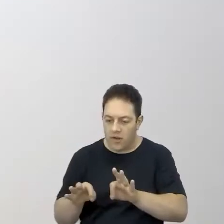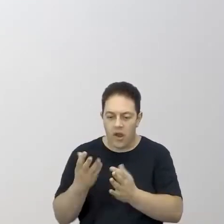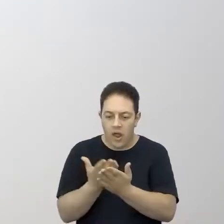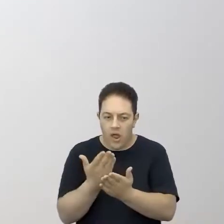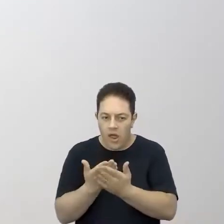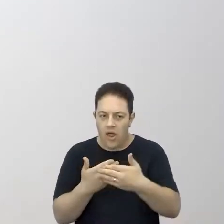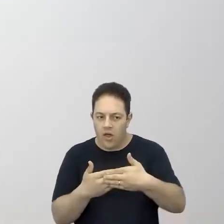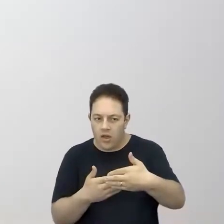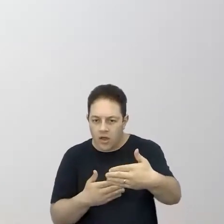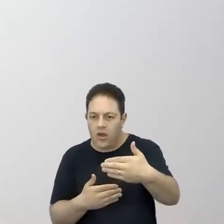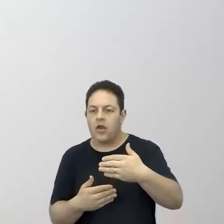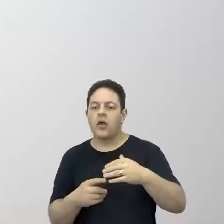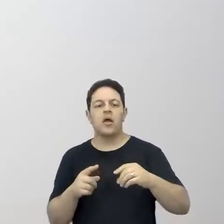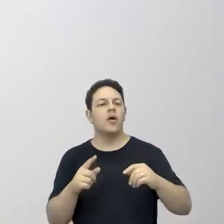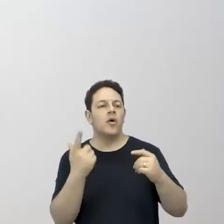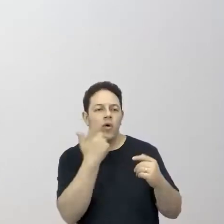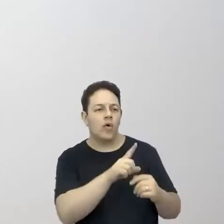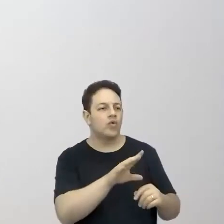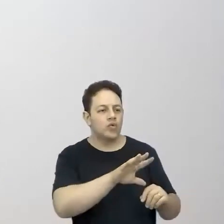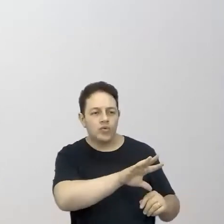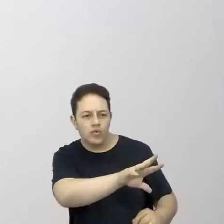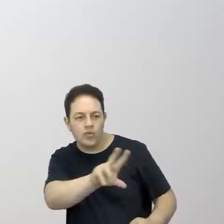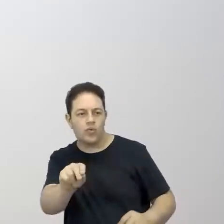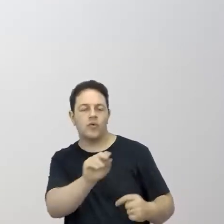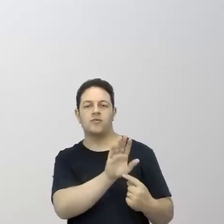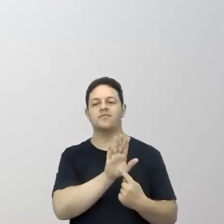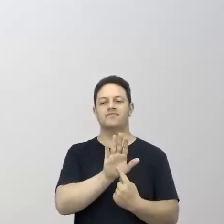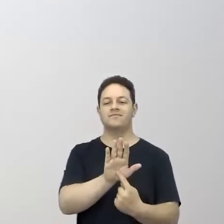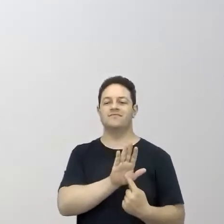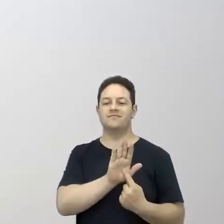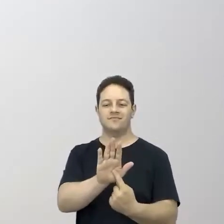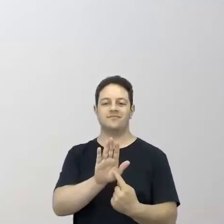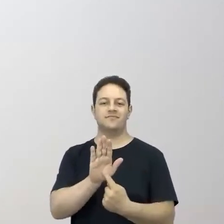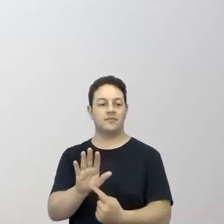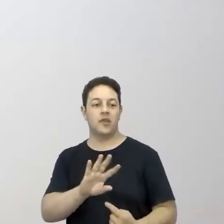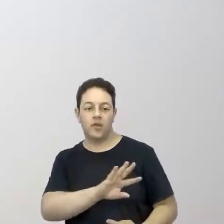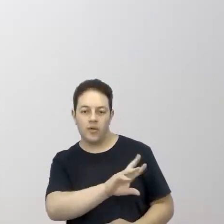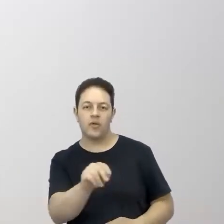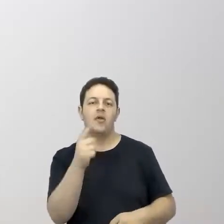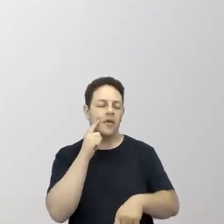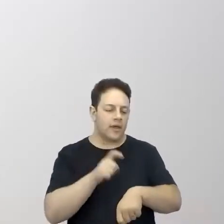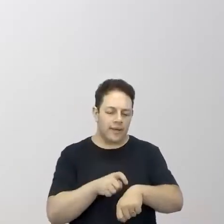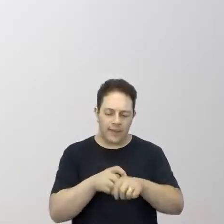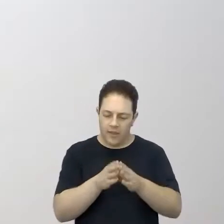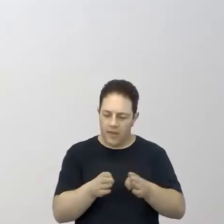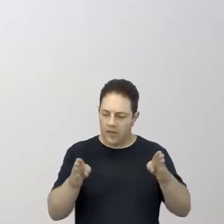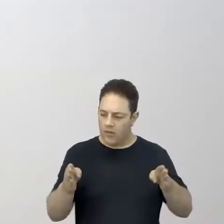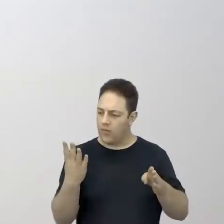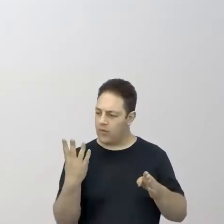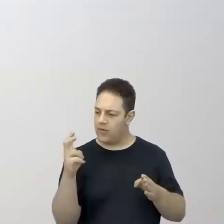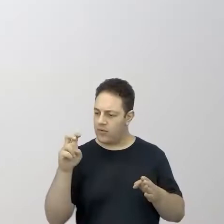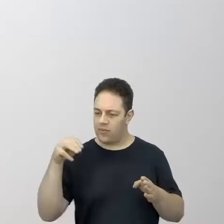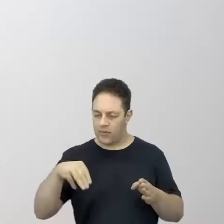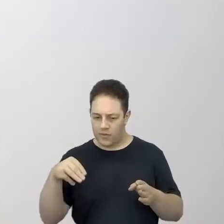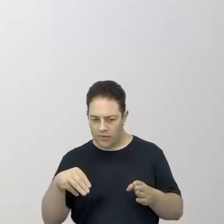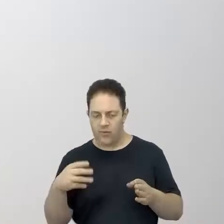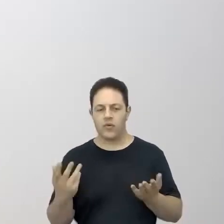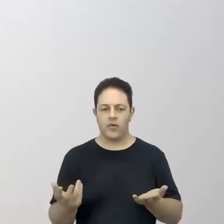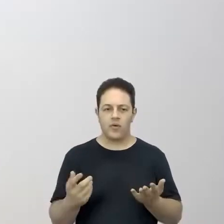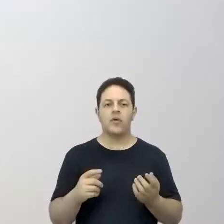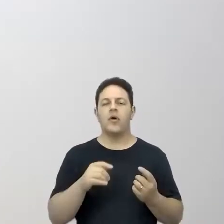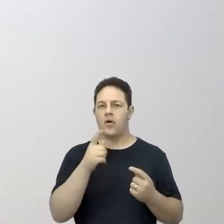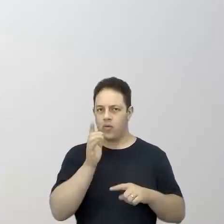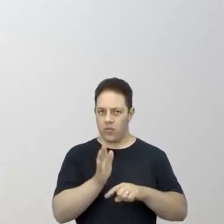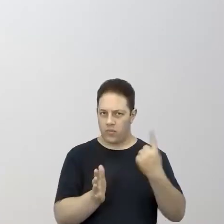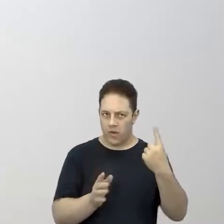que todos vão conseguir se apresentar, né? Então, esse período de tempo, né? Quantas aulas vai durar para